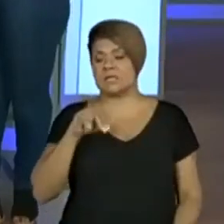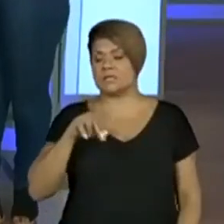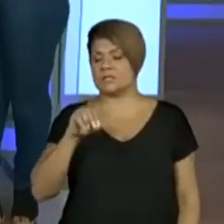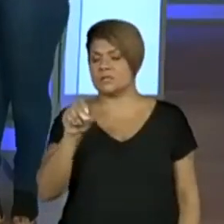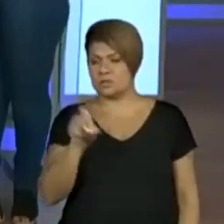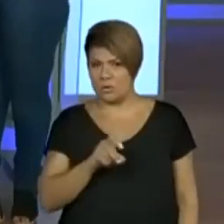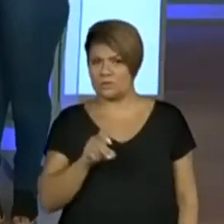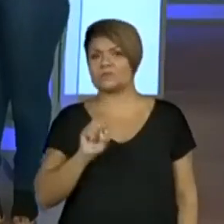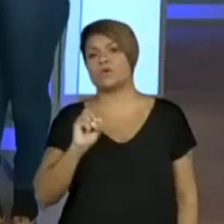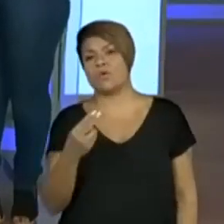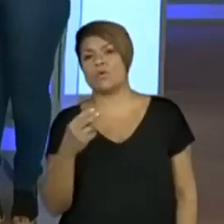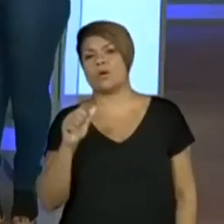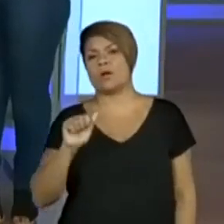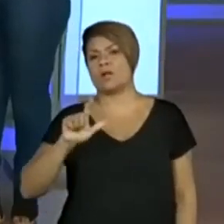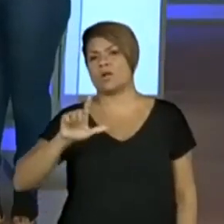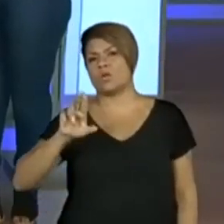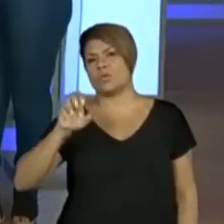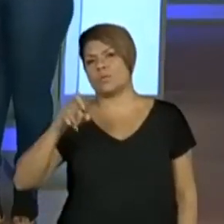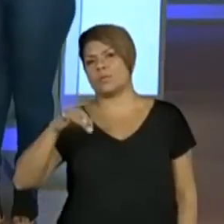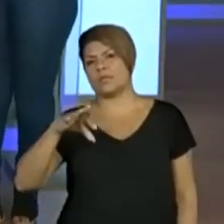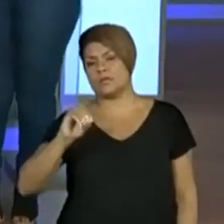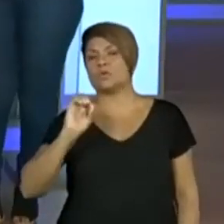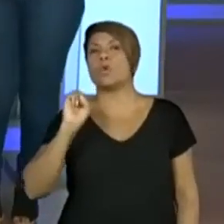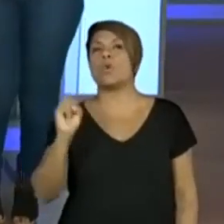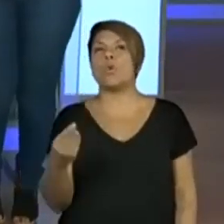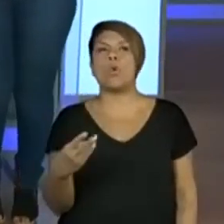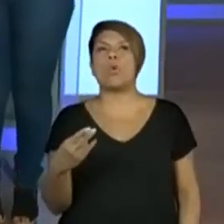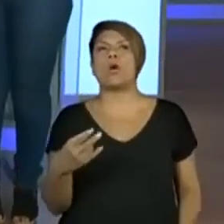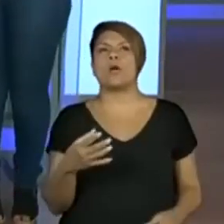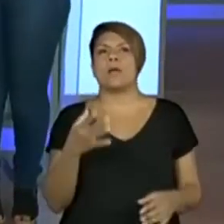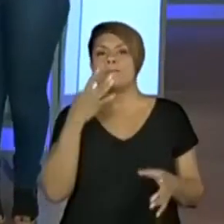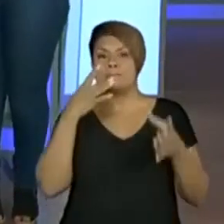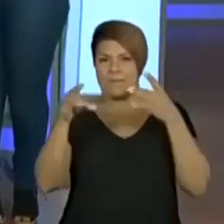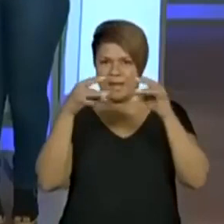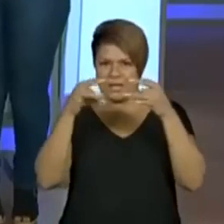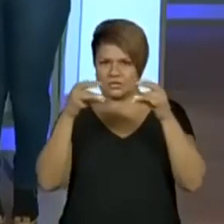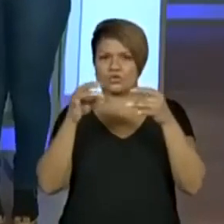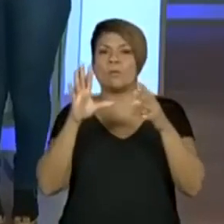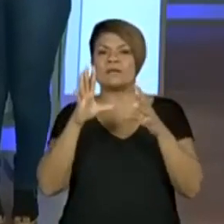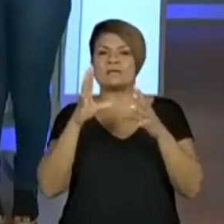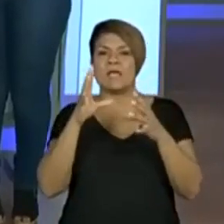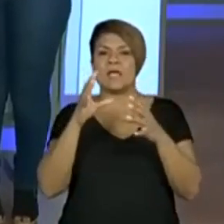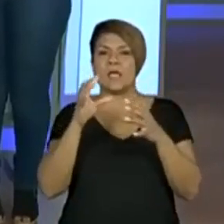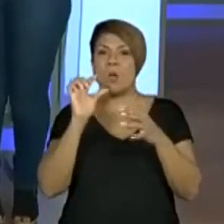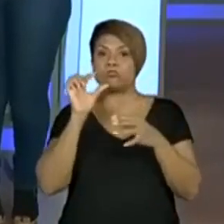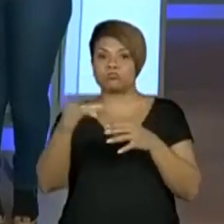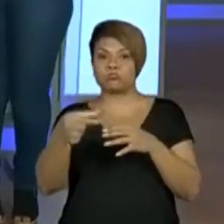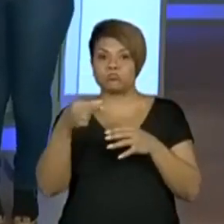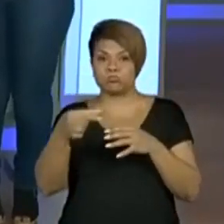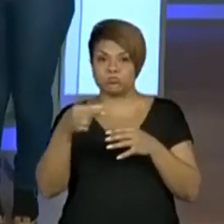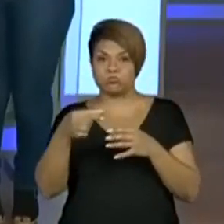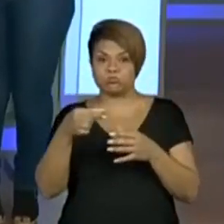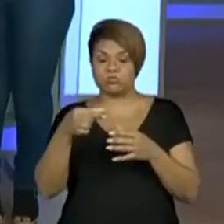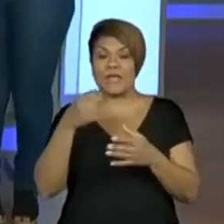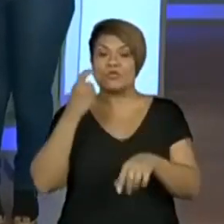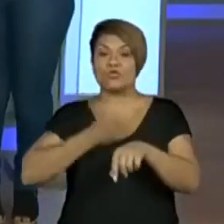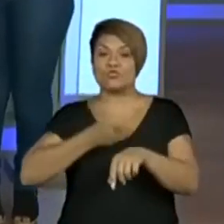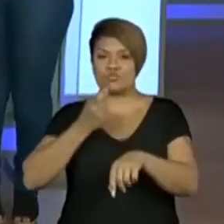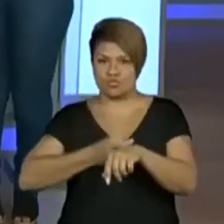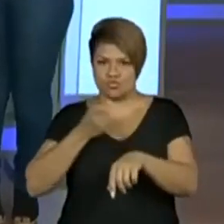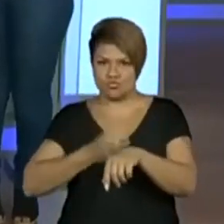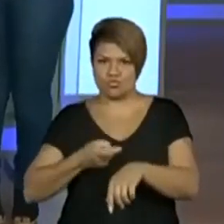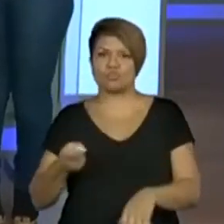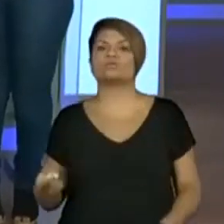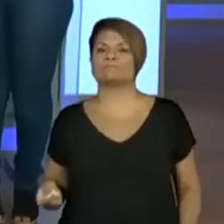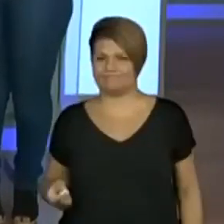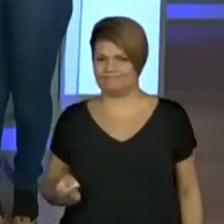é isso como é que muitas crianças aquele calcinha ele de plástico que tem que na verdade é mais grosso né não vai correr